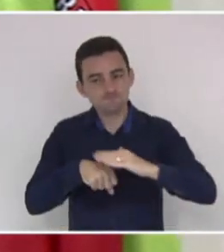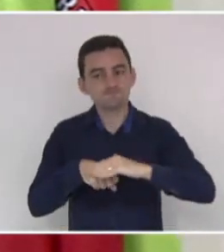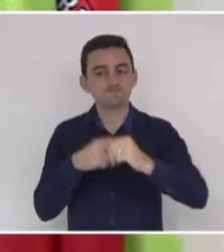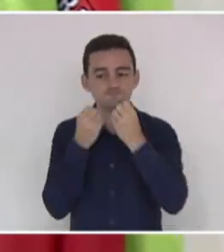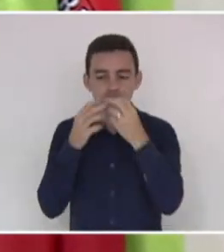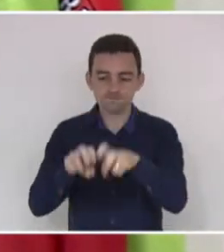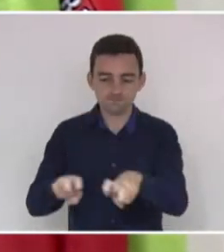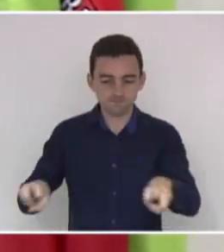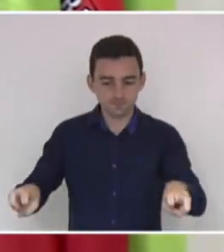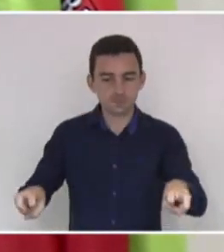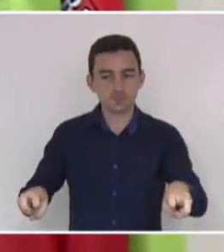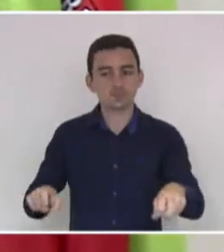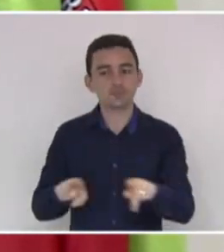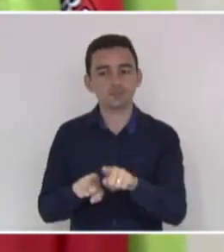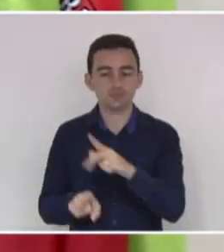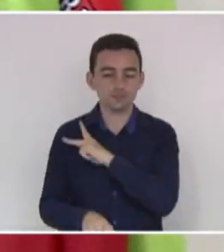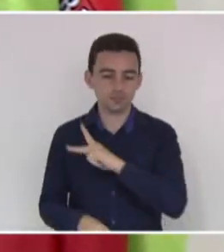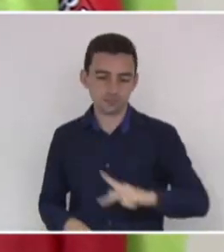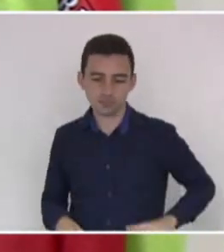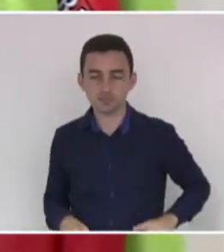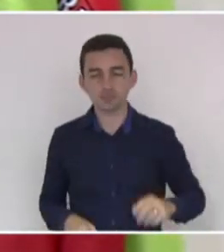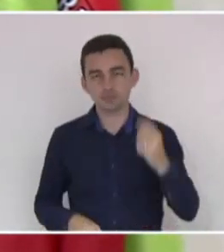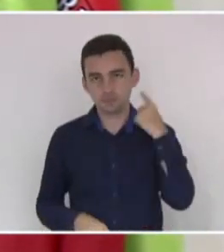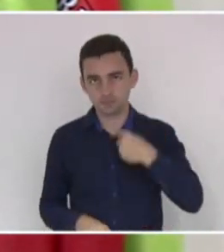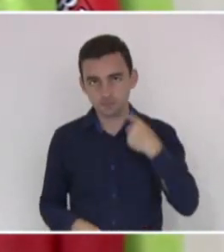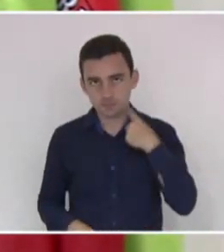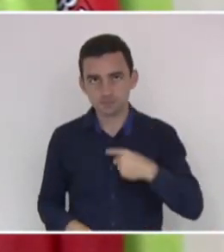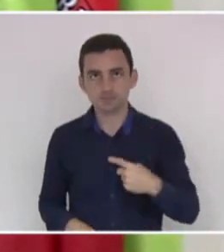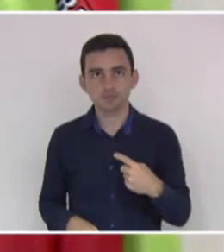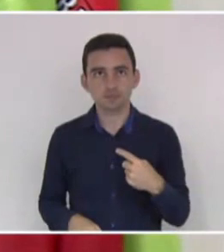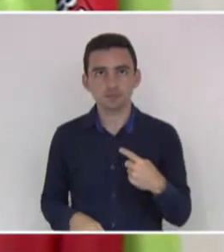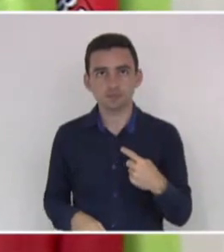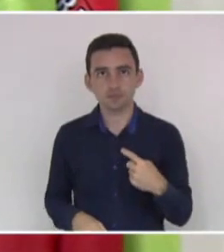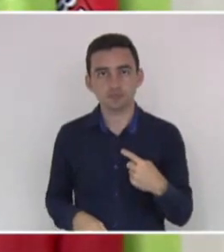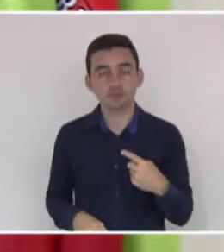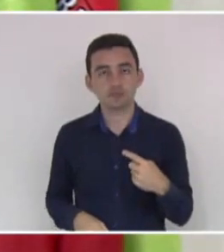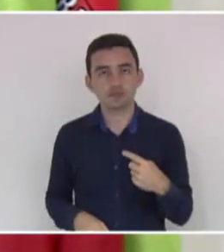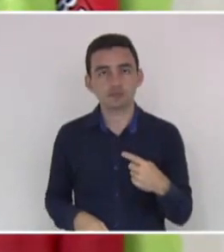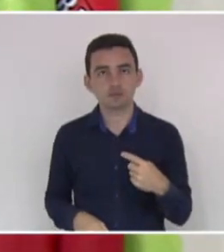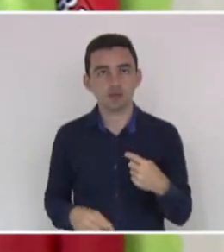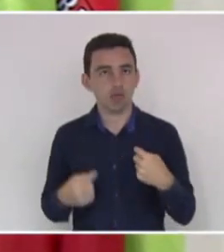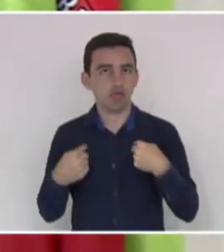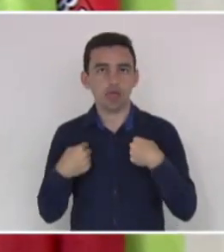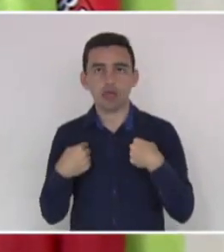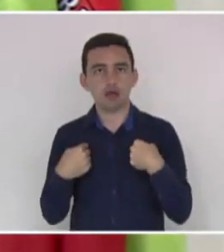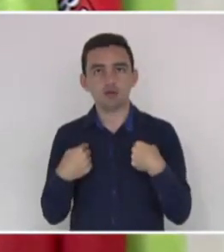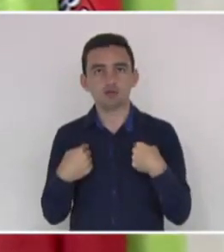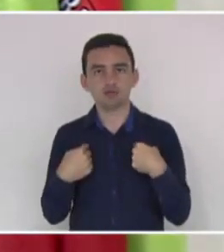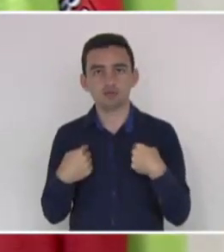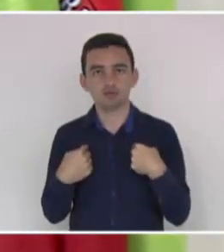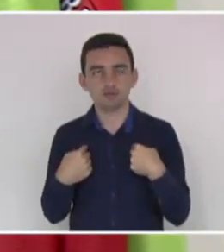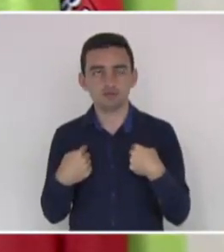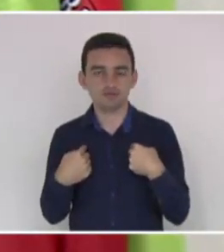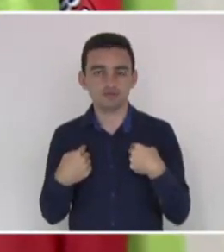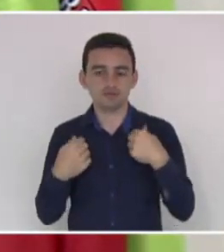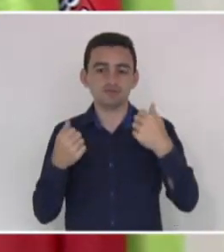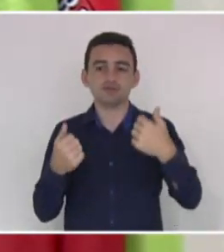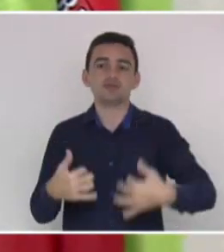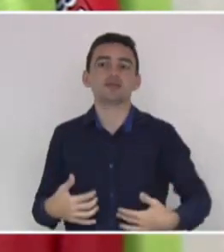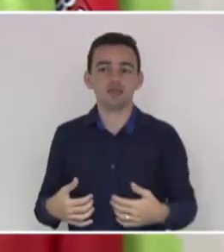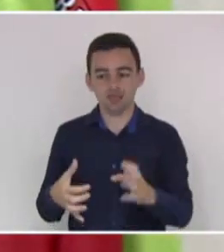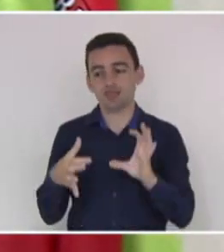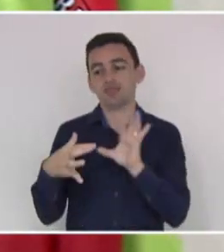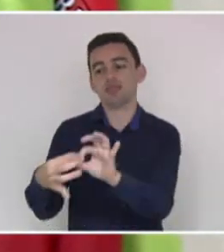nosso presidente Silvio Drevec. Isso não quer dizer que eu estou me filiando, em absoluto. Estou lá porque